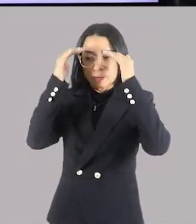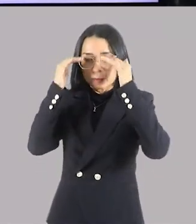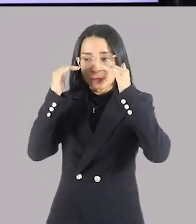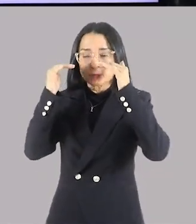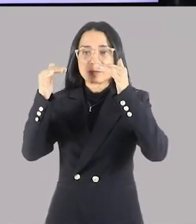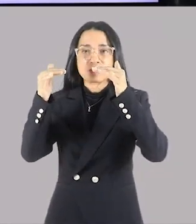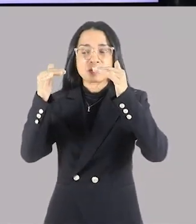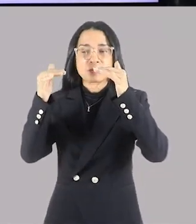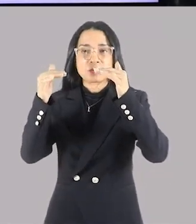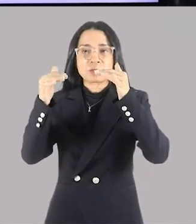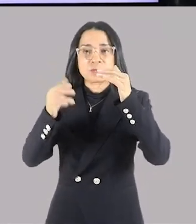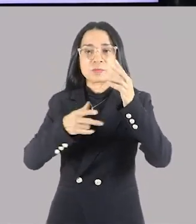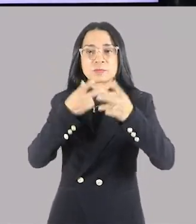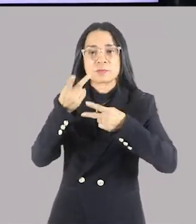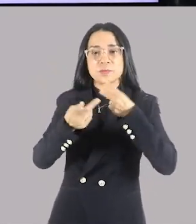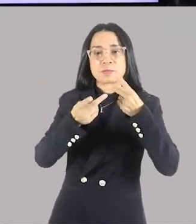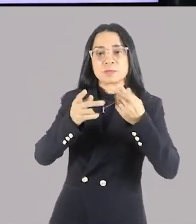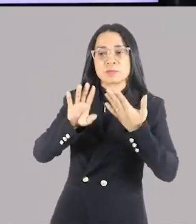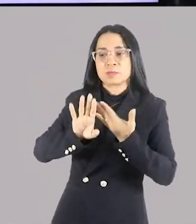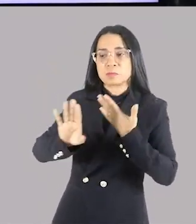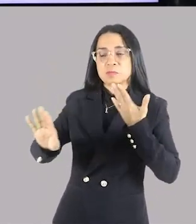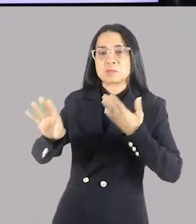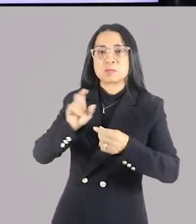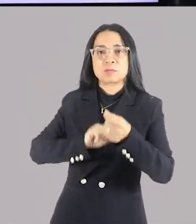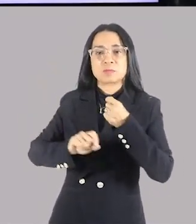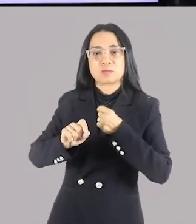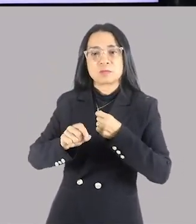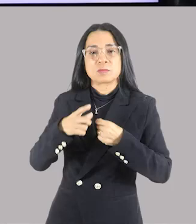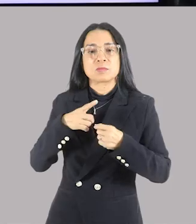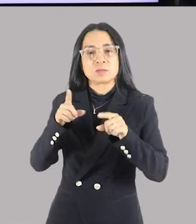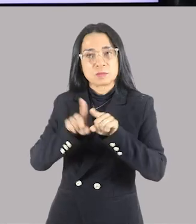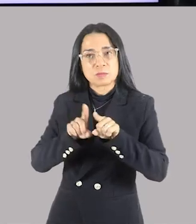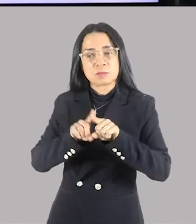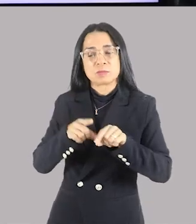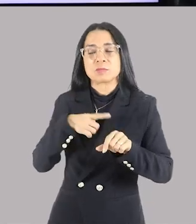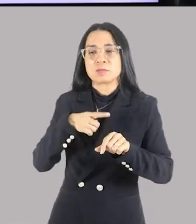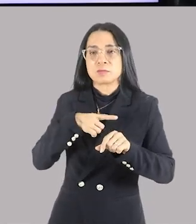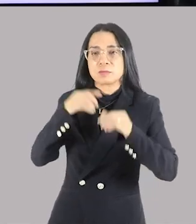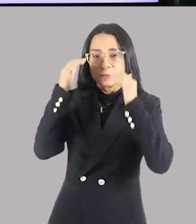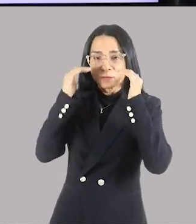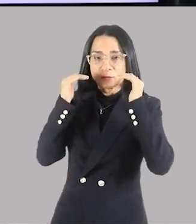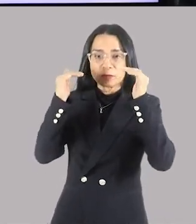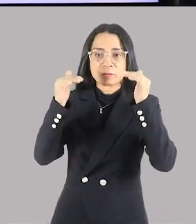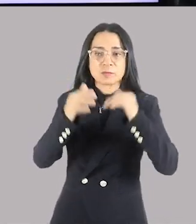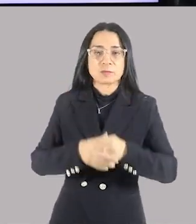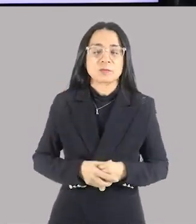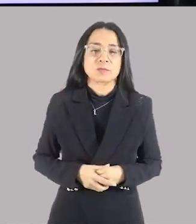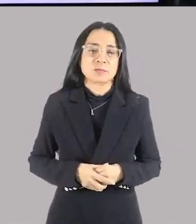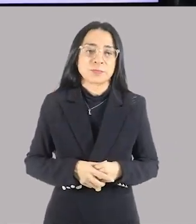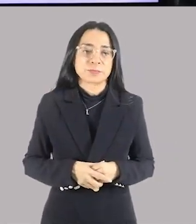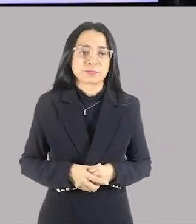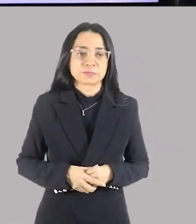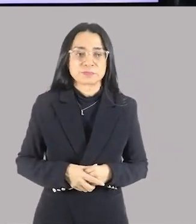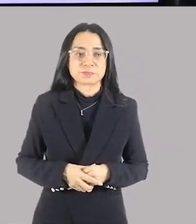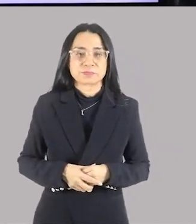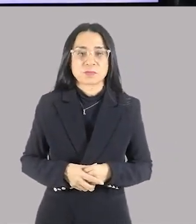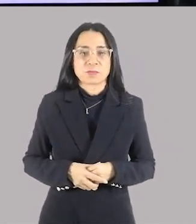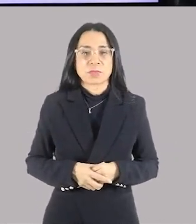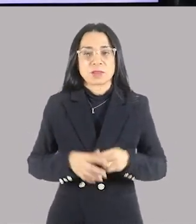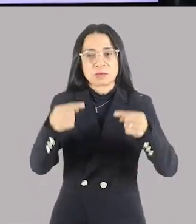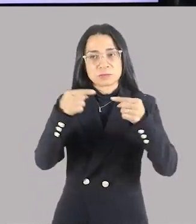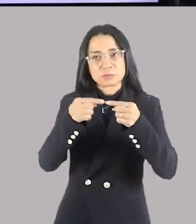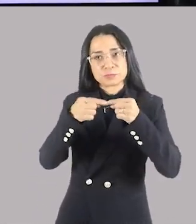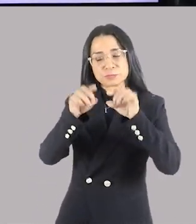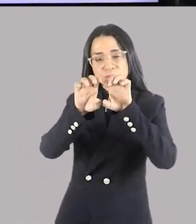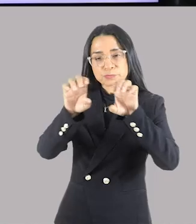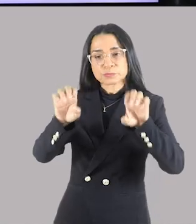subordinação. Quando falamos de desconcentração, existe subordinação. Quanto à estrutura, há uma organização